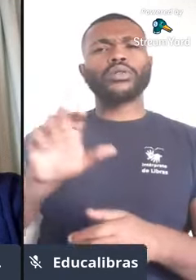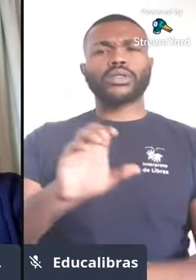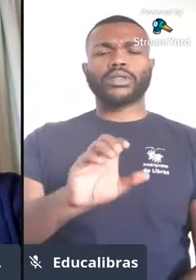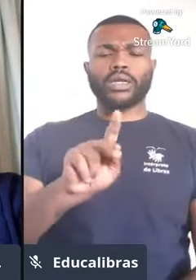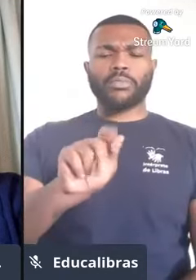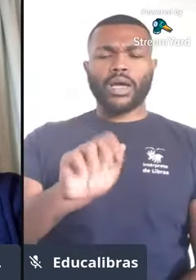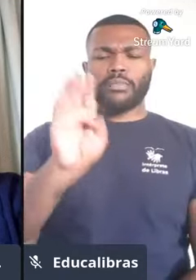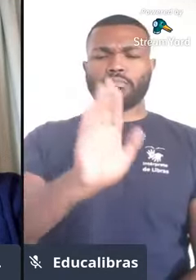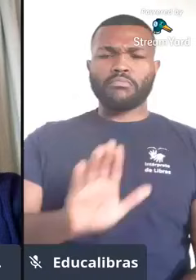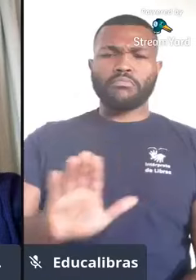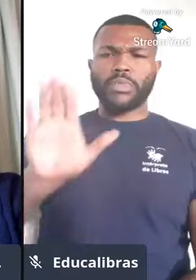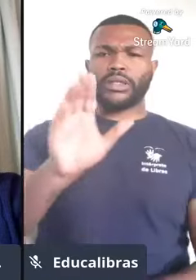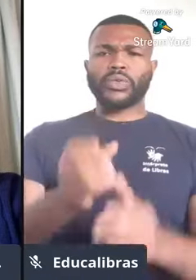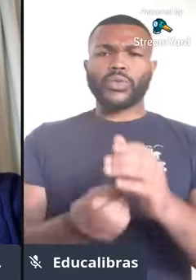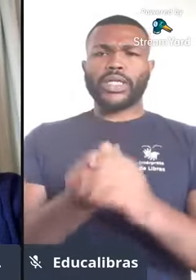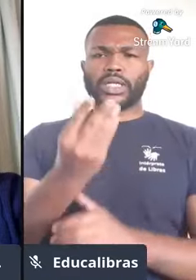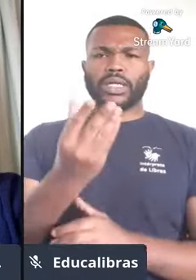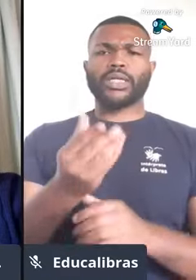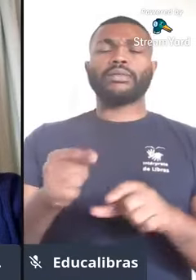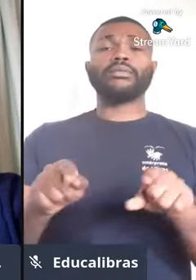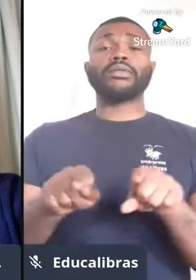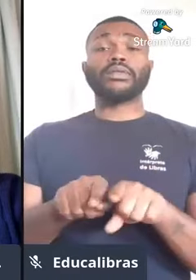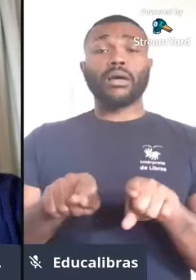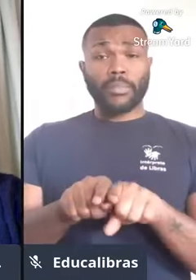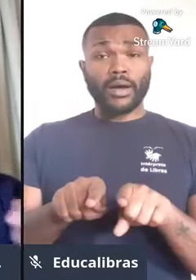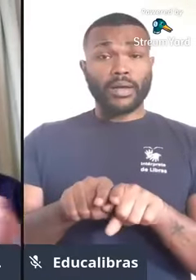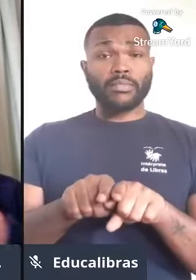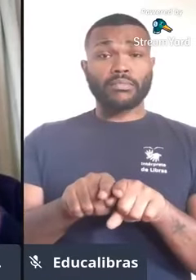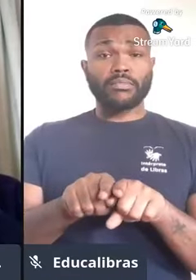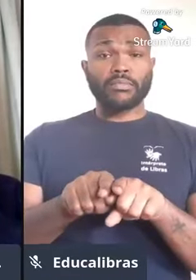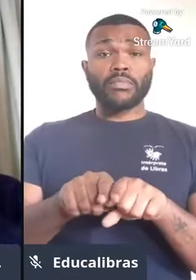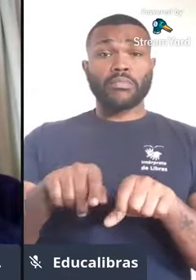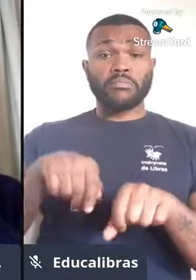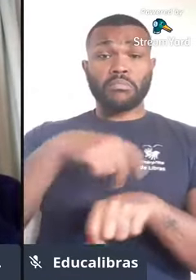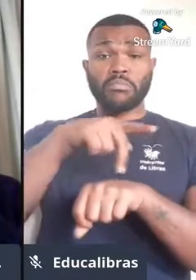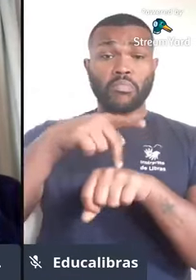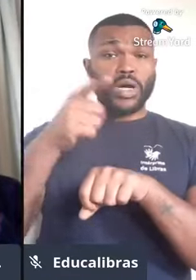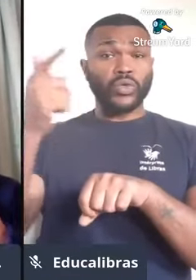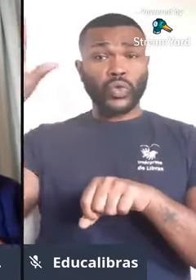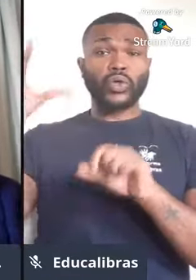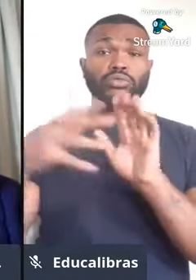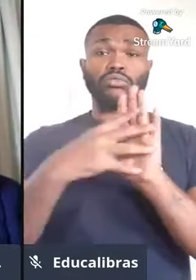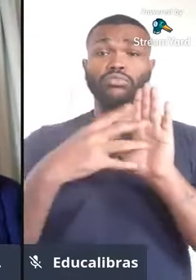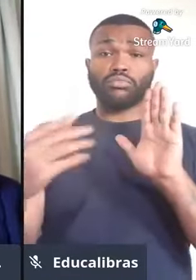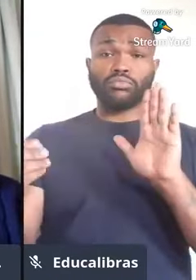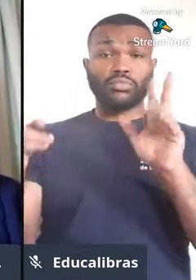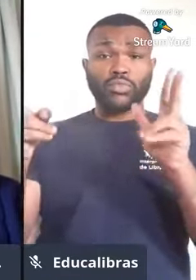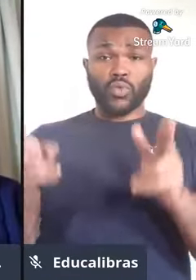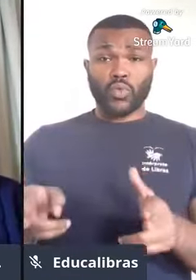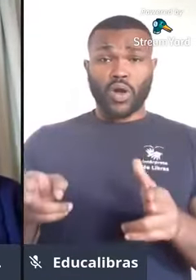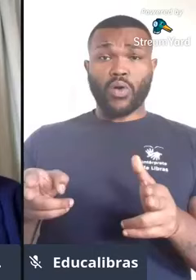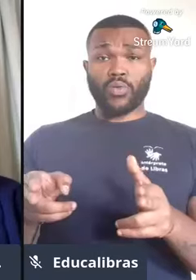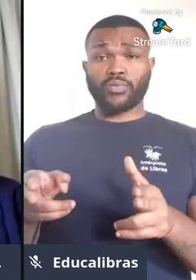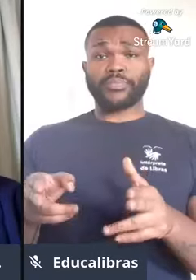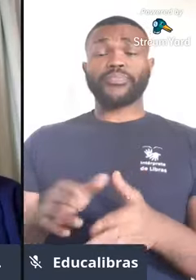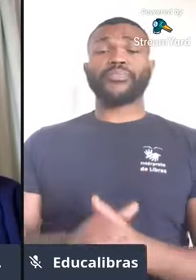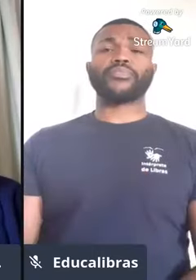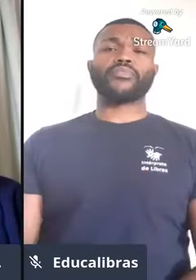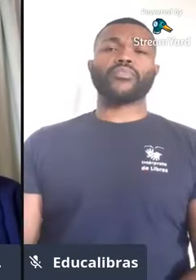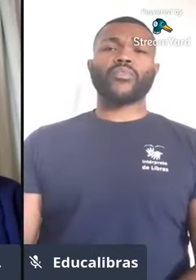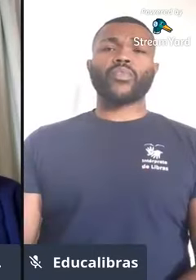Brasil, inclusive em exemplos em outras partes do mundo. Mas, em função disso, a